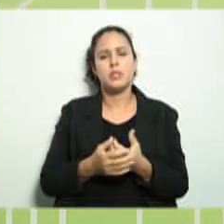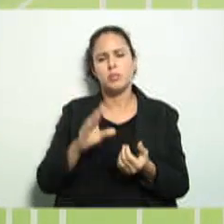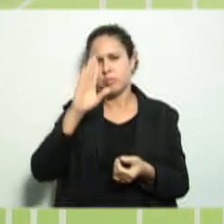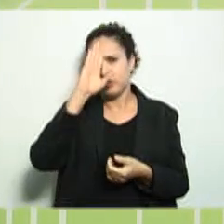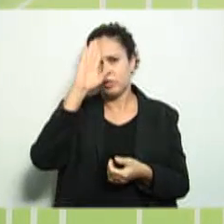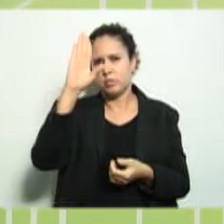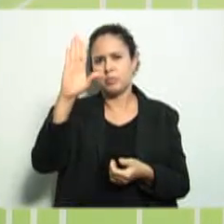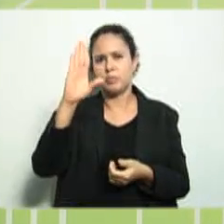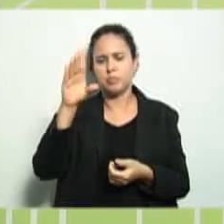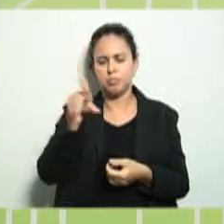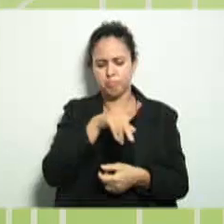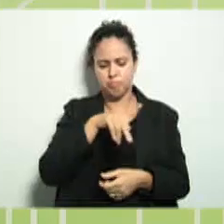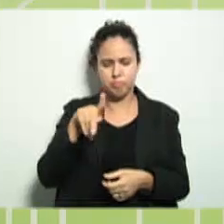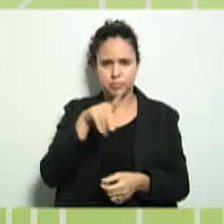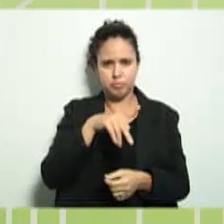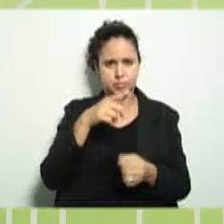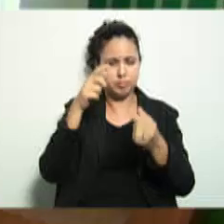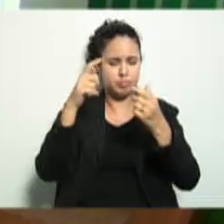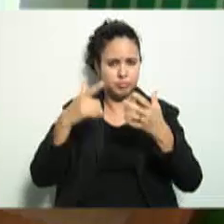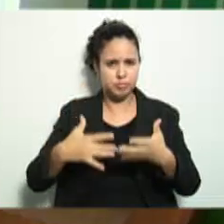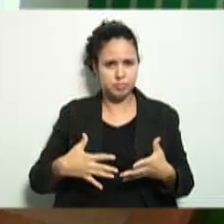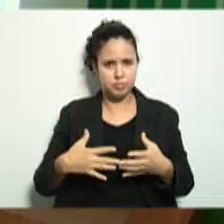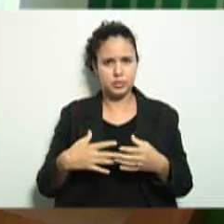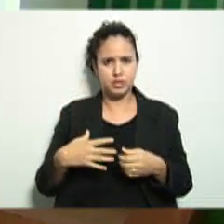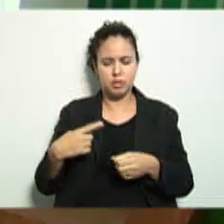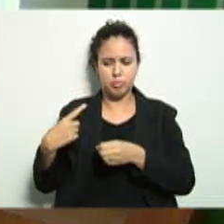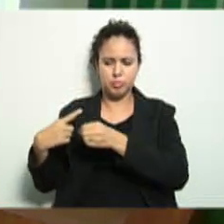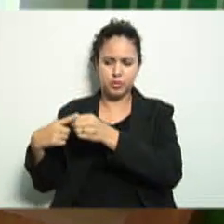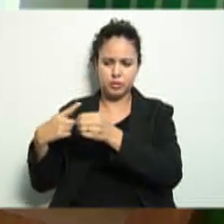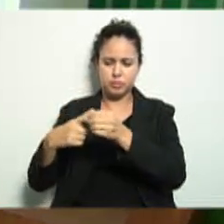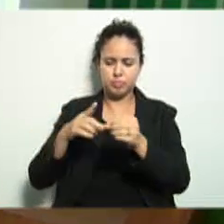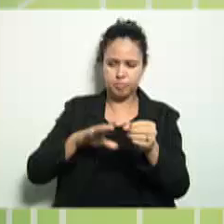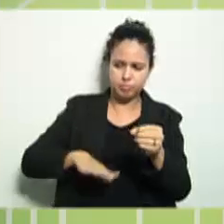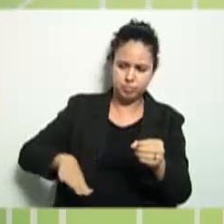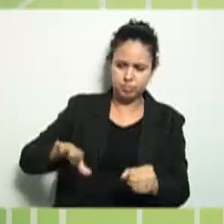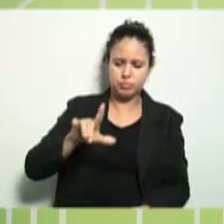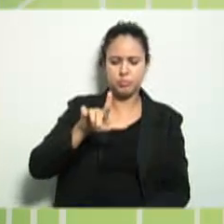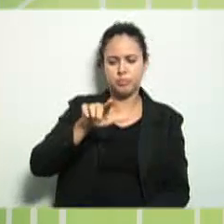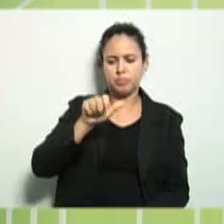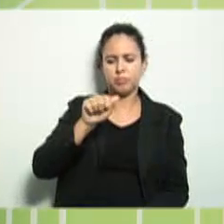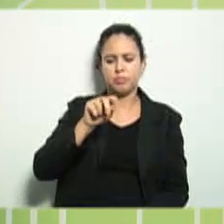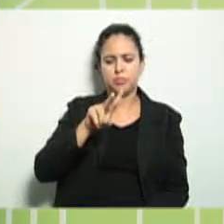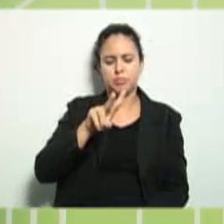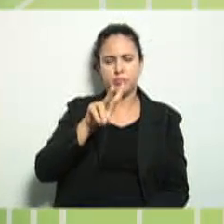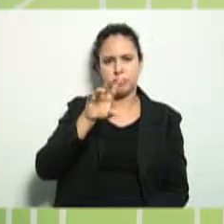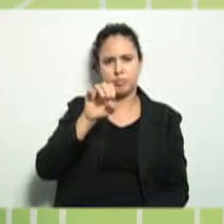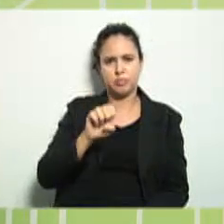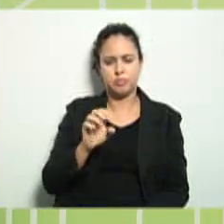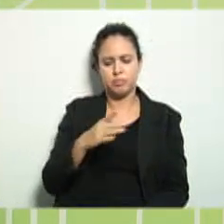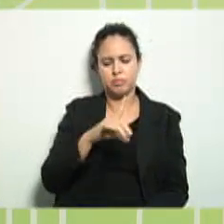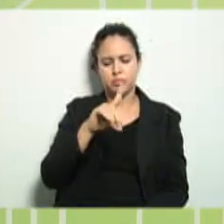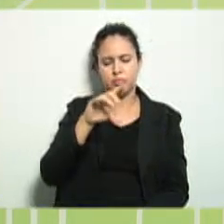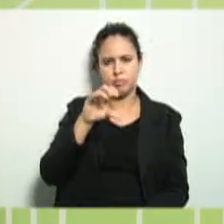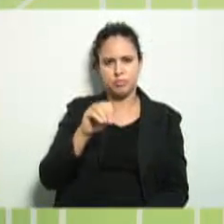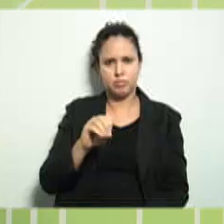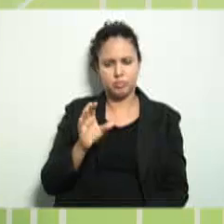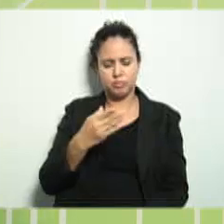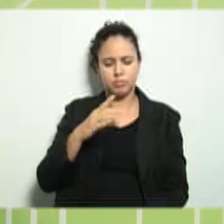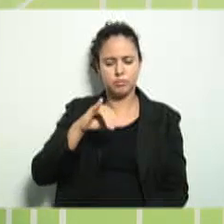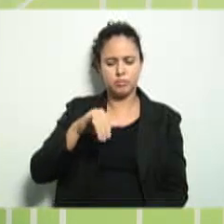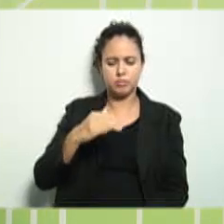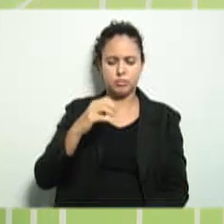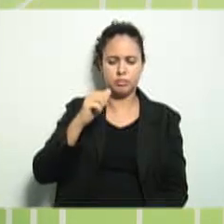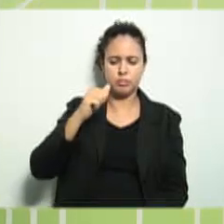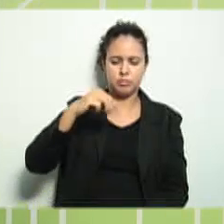professora Leide, na região do Vale do Jamari. Vale do Jamari. Isso? Então, são atividades que ainda não estão contando